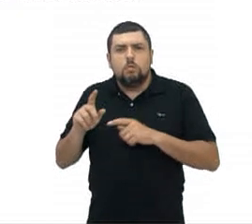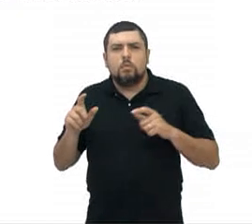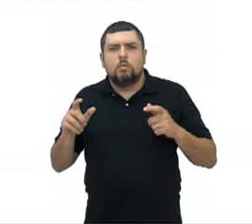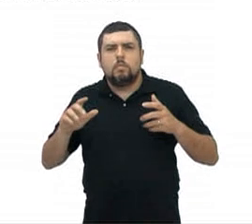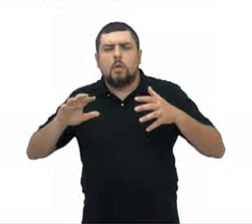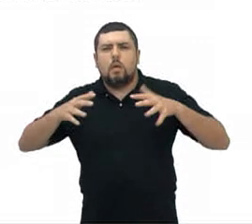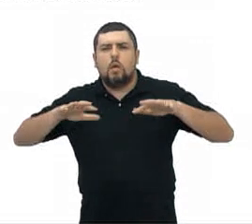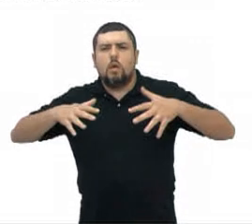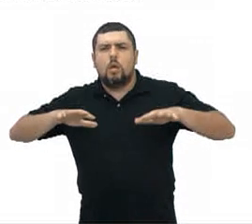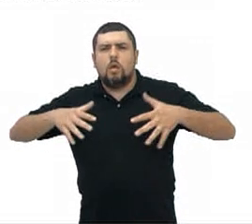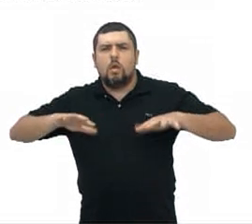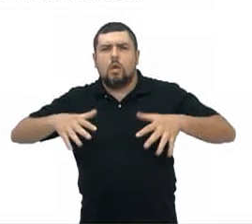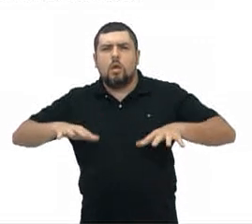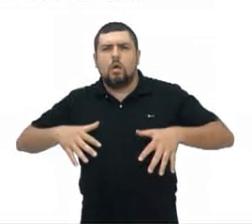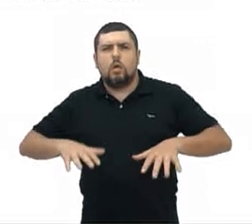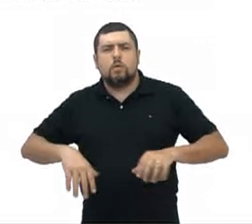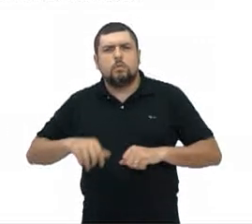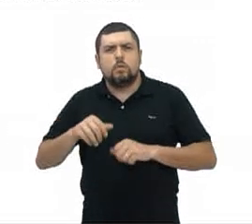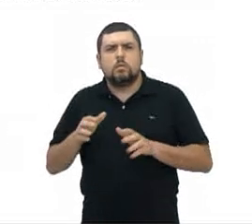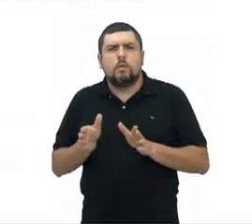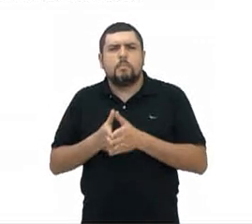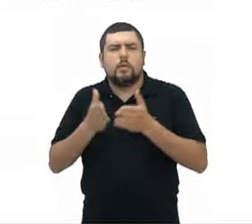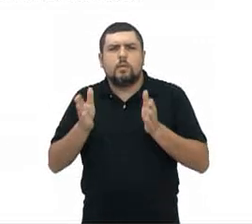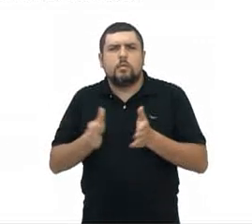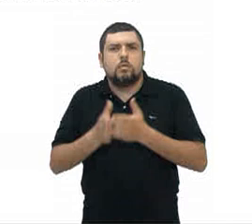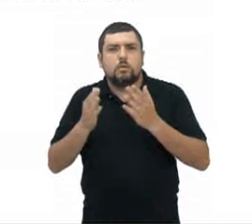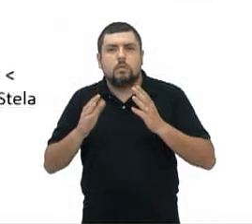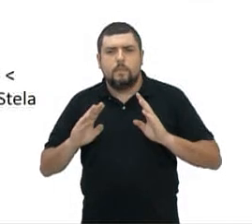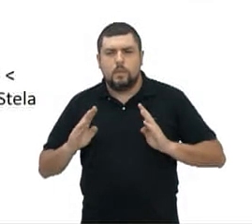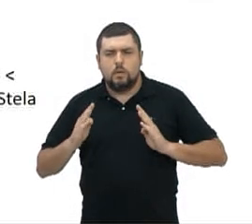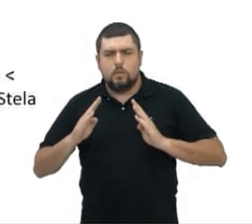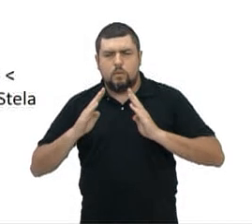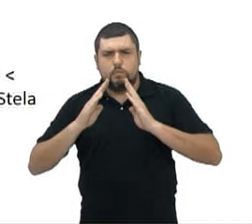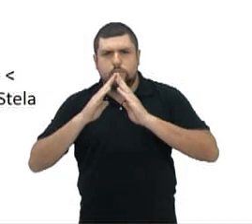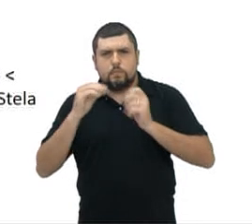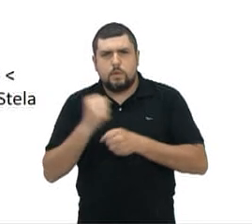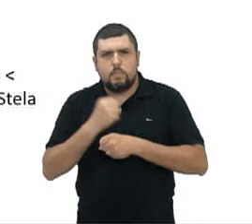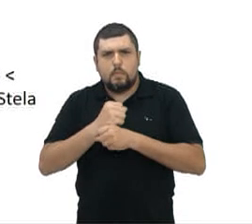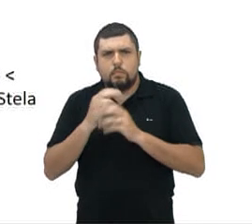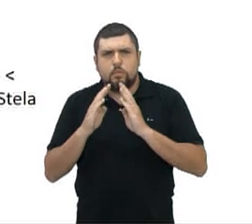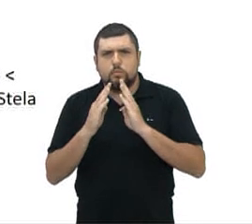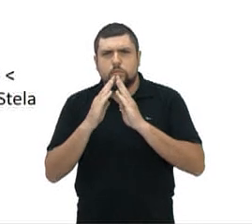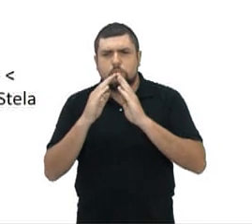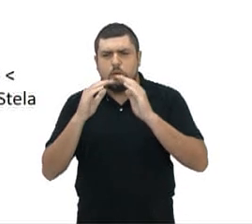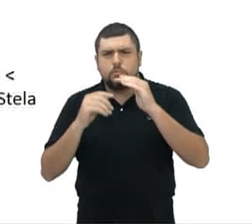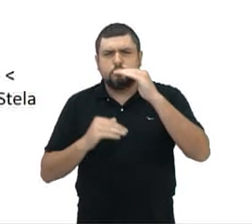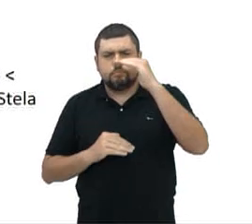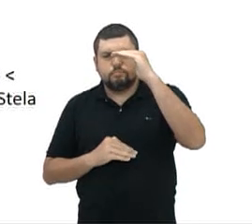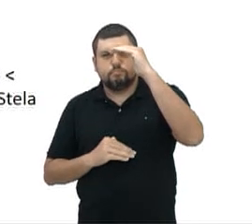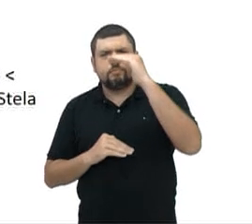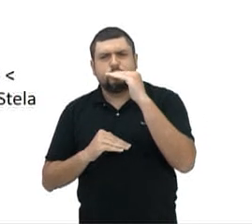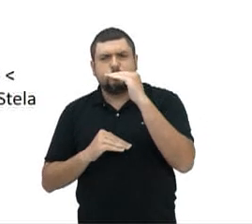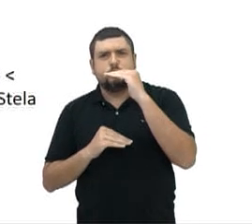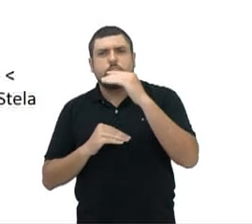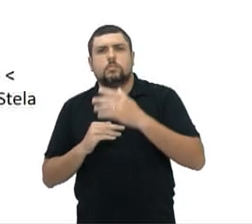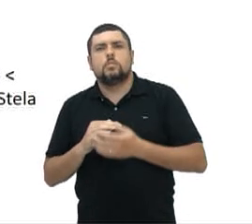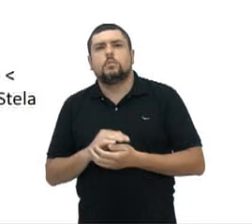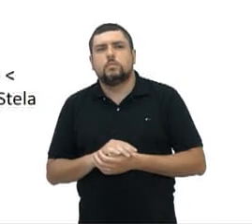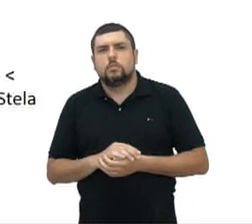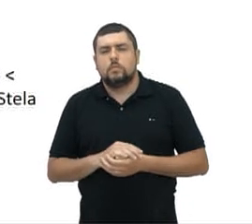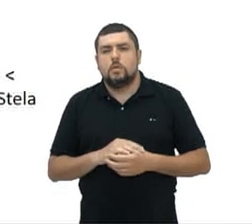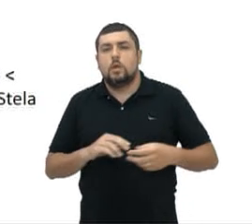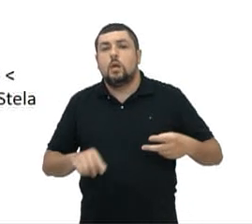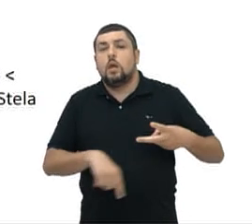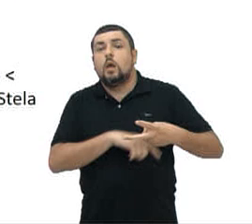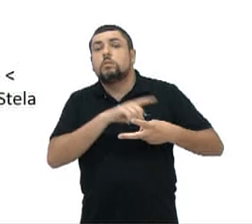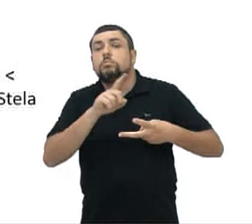as pirâmides de seus reis foram se tornando menores. Eu trago para vocês um próximo slide, aí vem uma outra teoria que